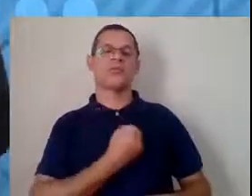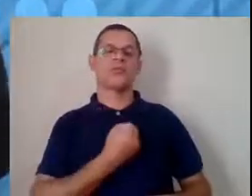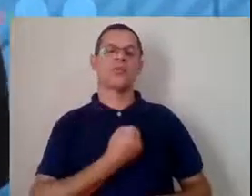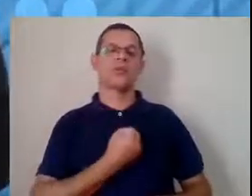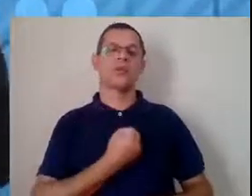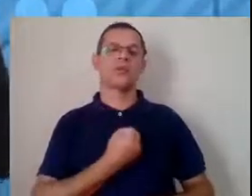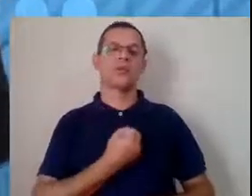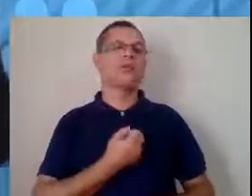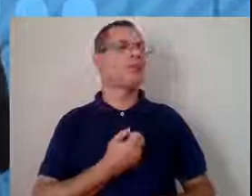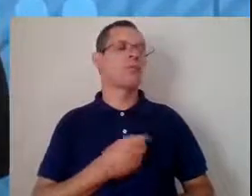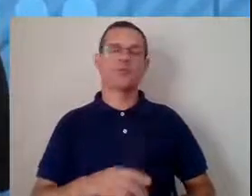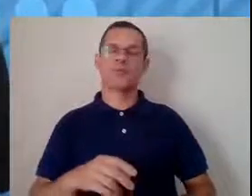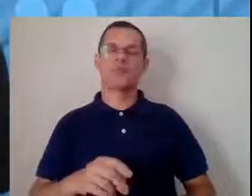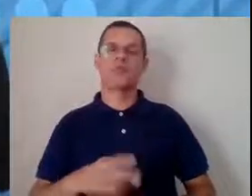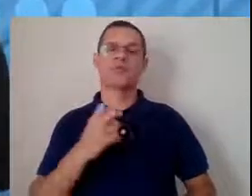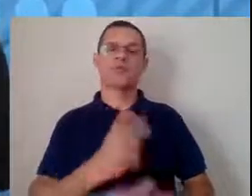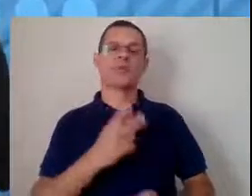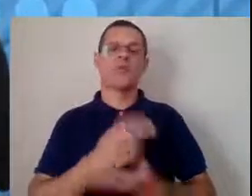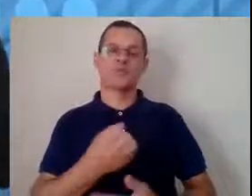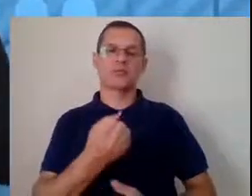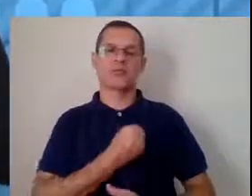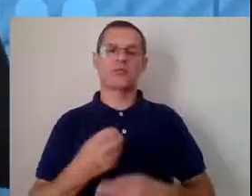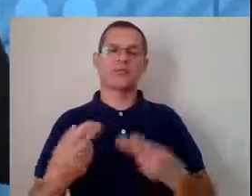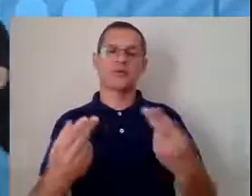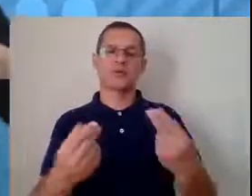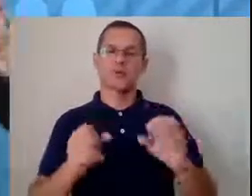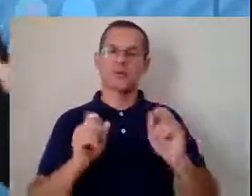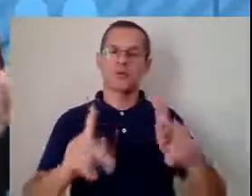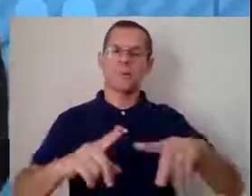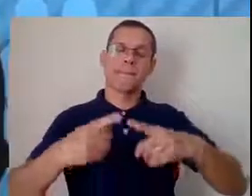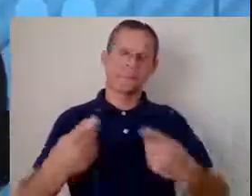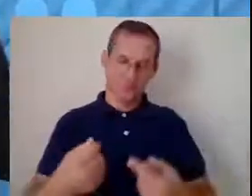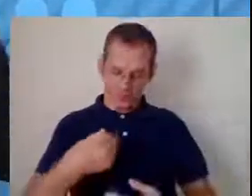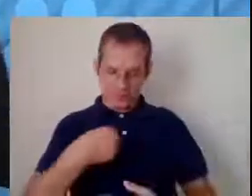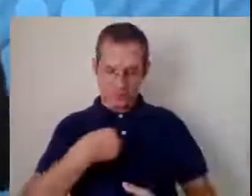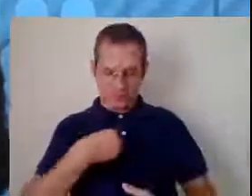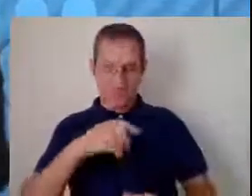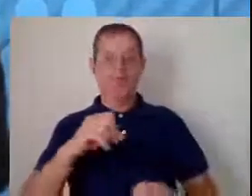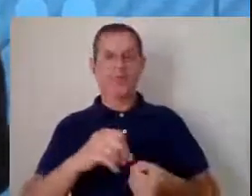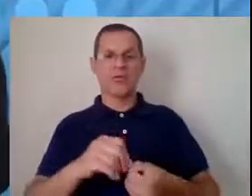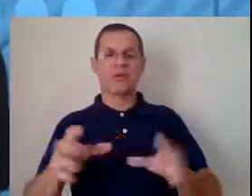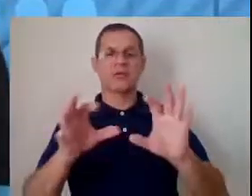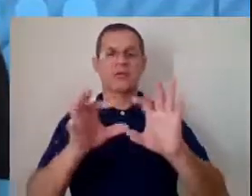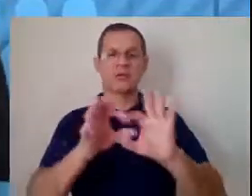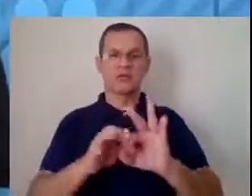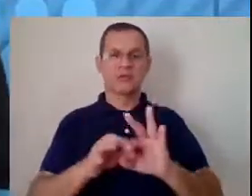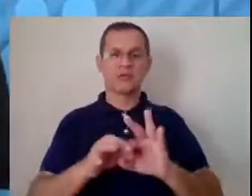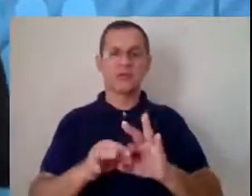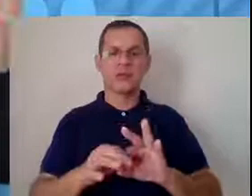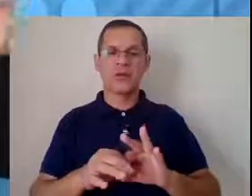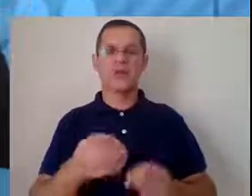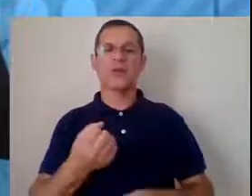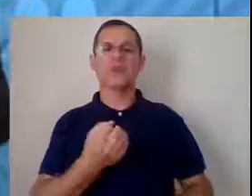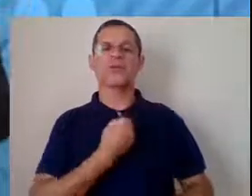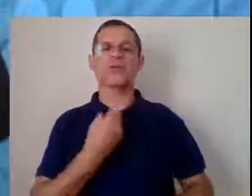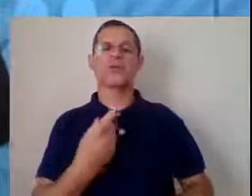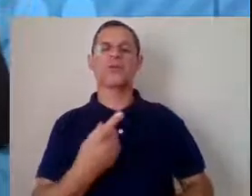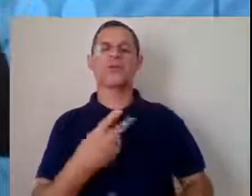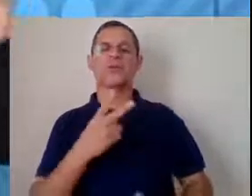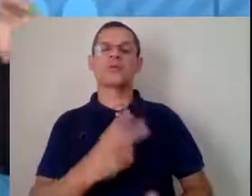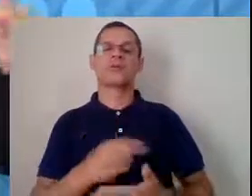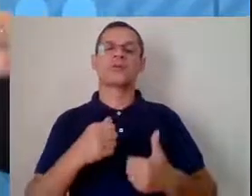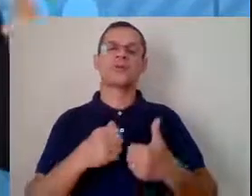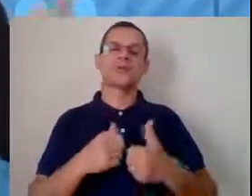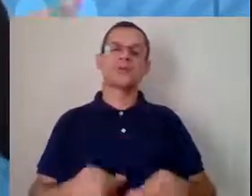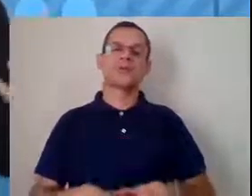preciso repetir quando eu tenho números iguais, ok? Eu estou formando a união. Então, número 1, mesmo que ele